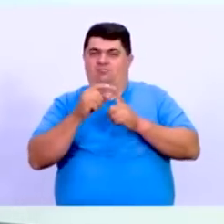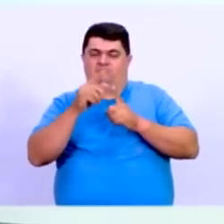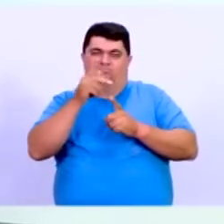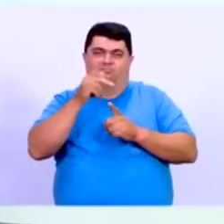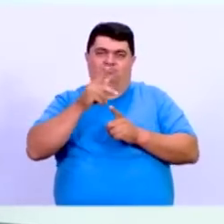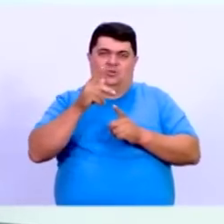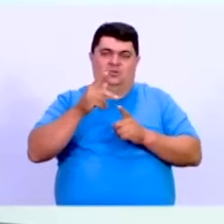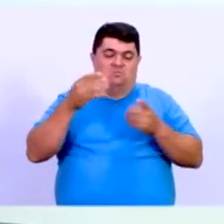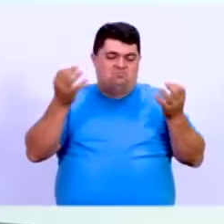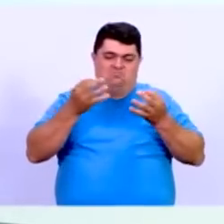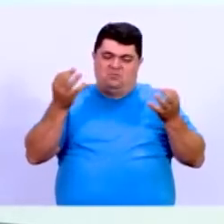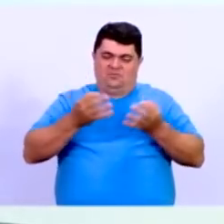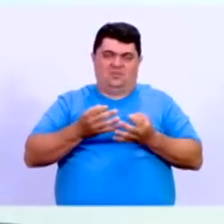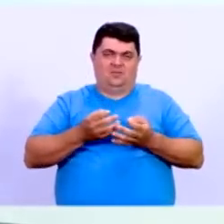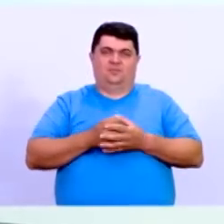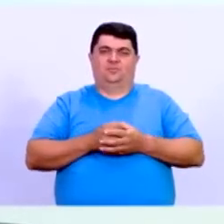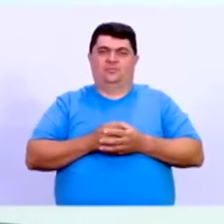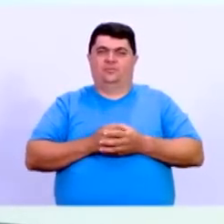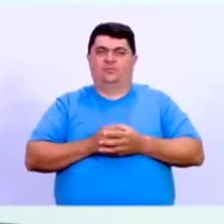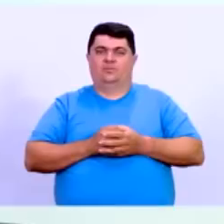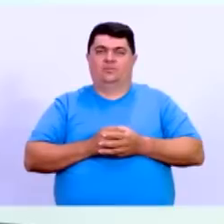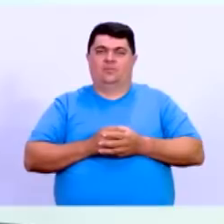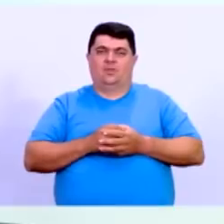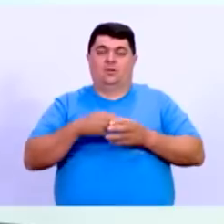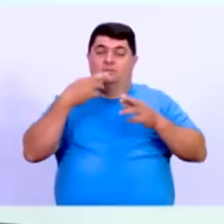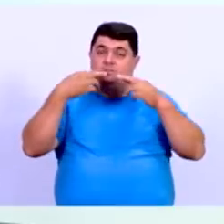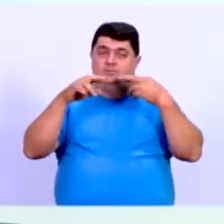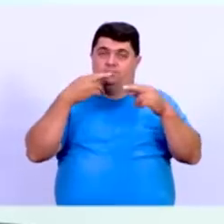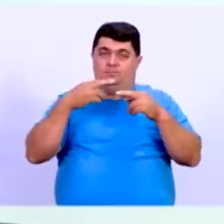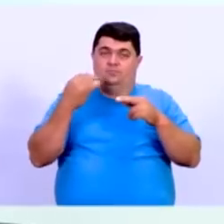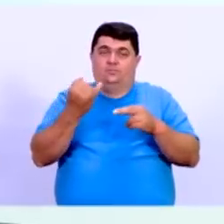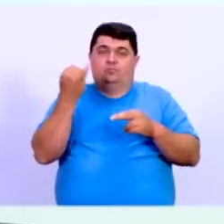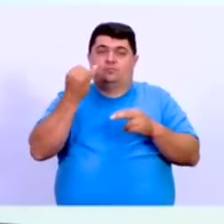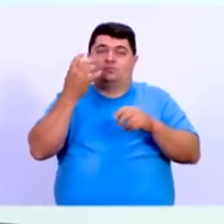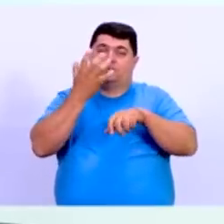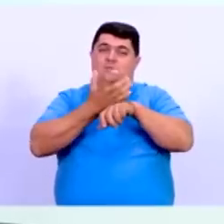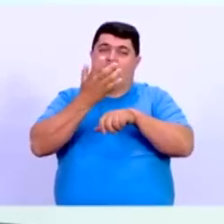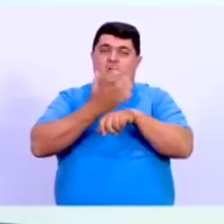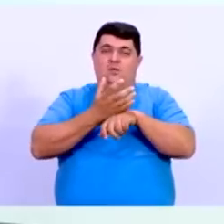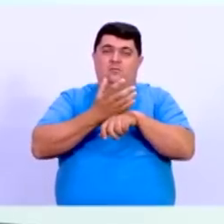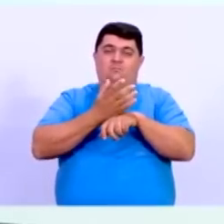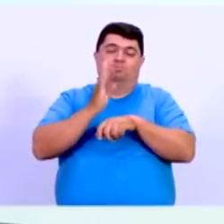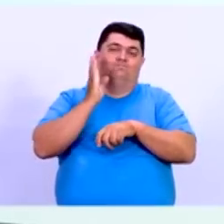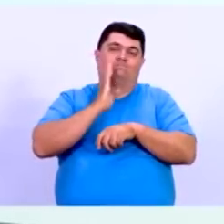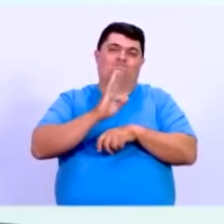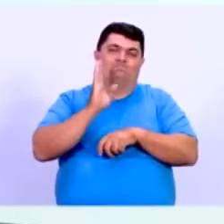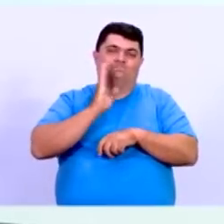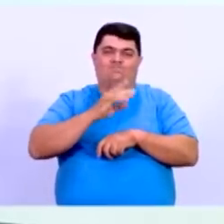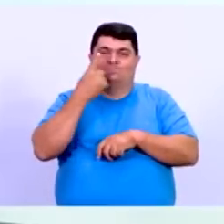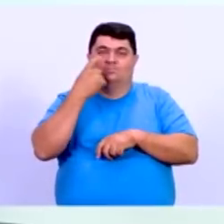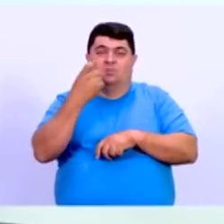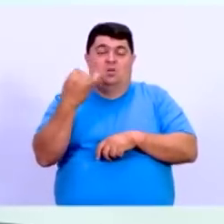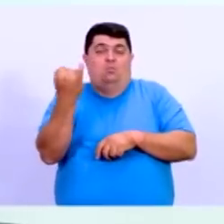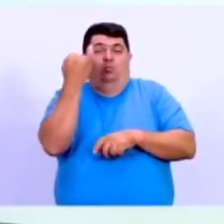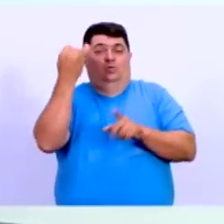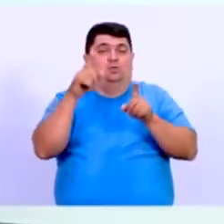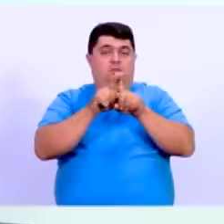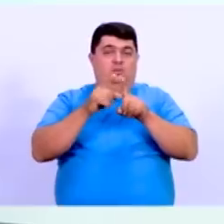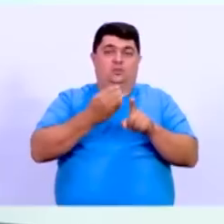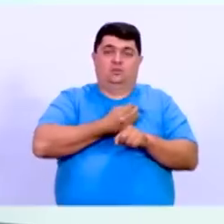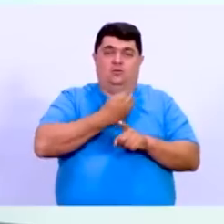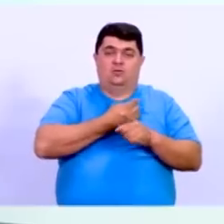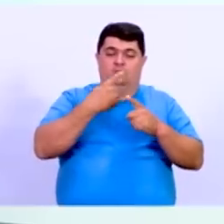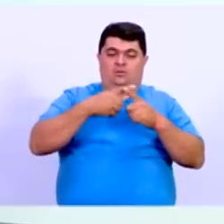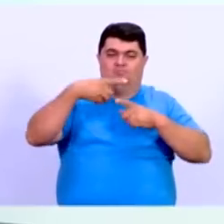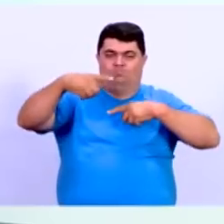aí colaboraram bastante. Pessoal, olha só. Redes de computadores é uma disciplina muito interessante, tá? E muito importante para você no